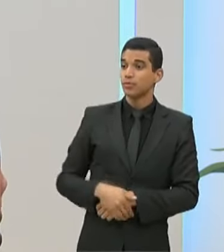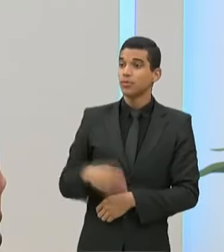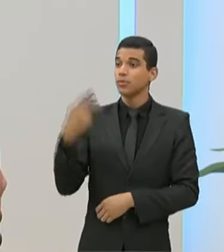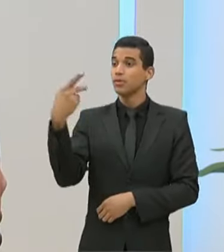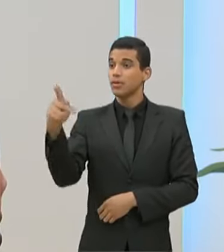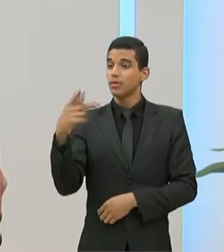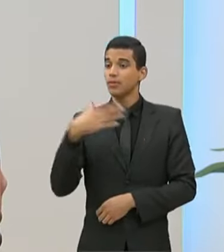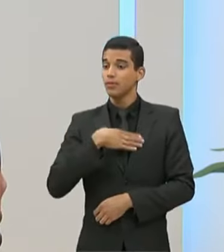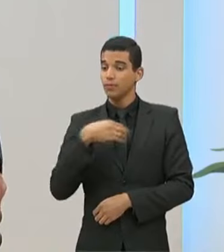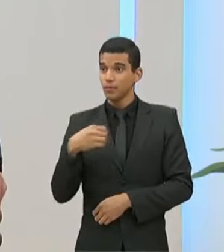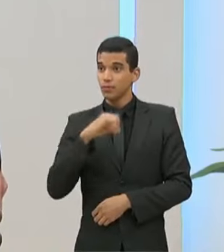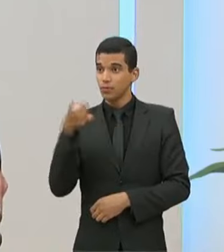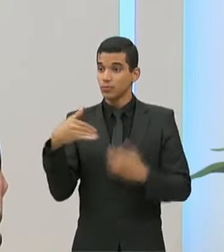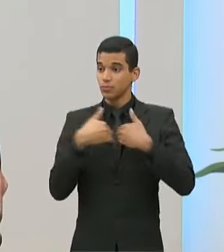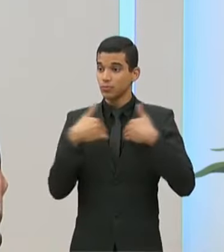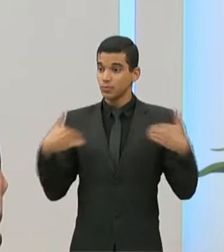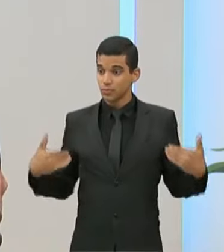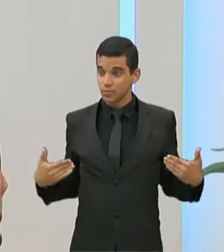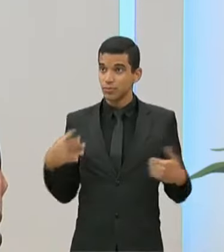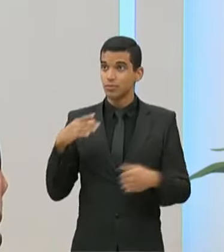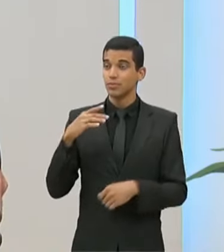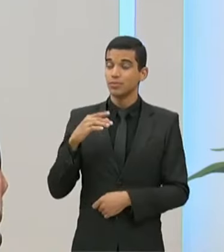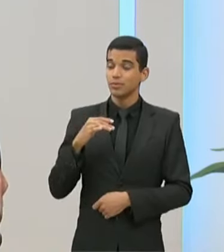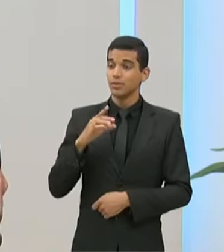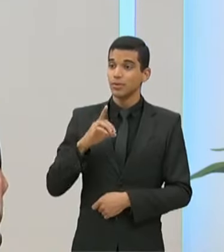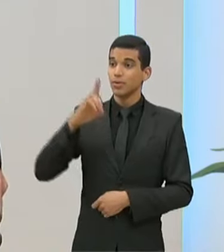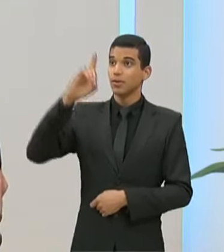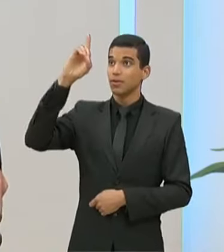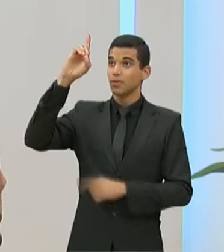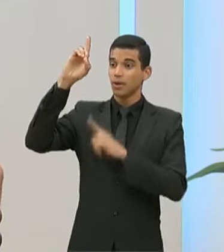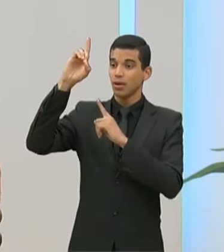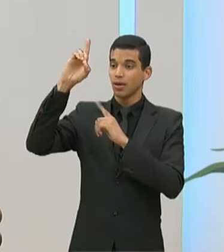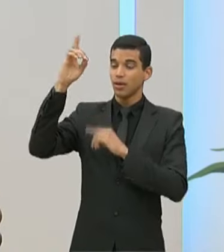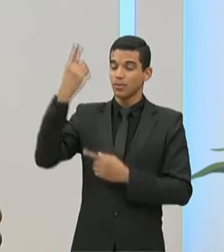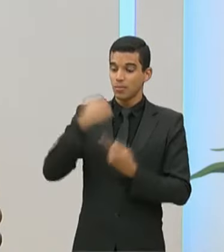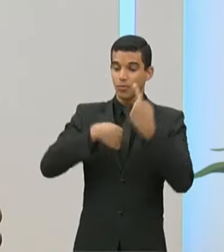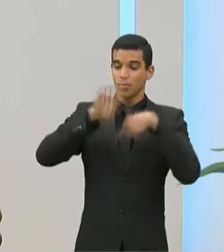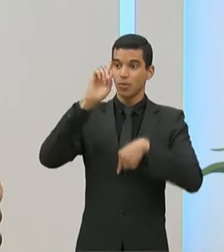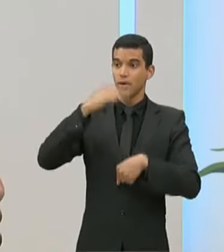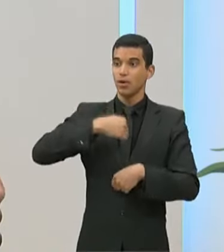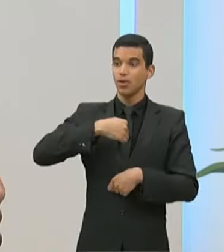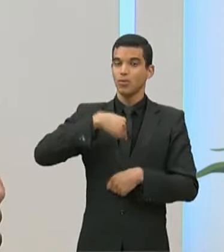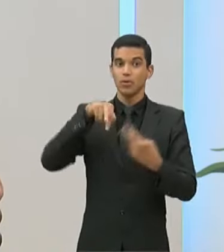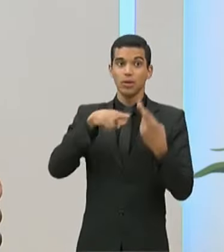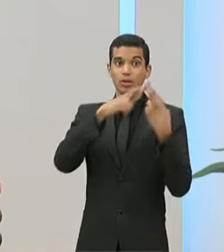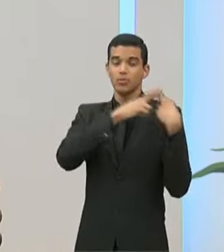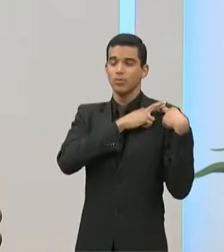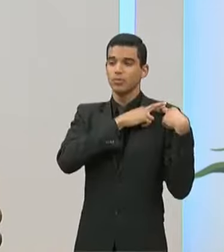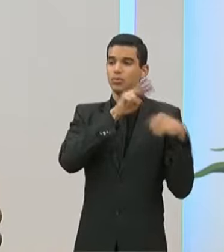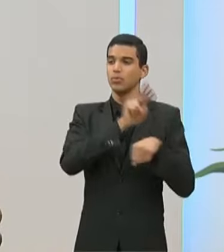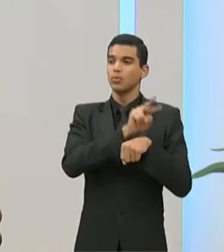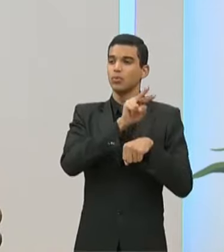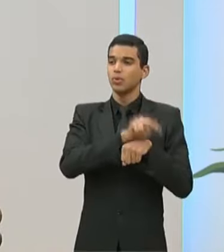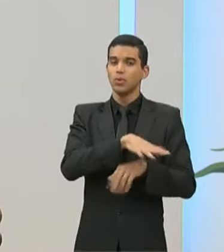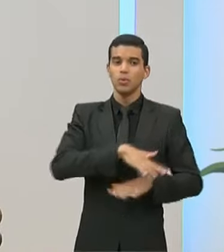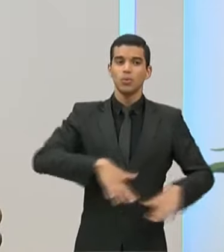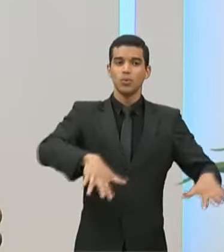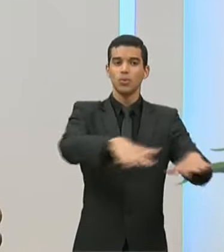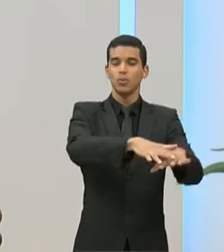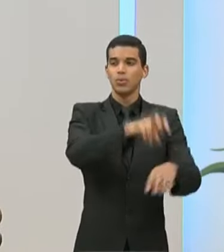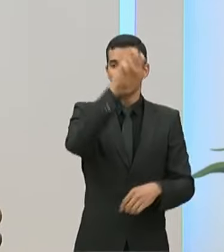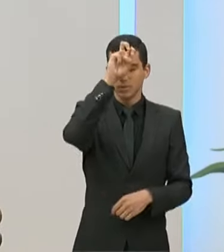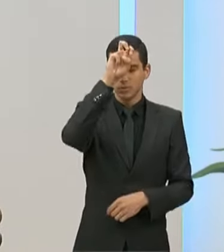filho José, Deus me tem posto por senhor de toda a terra do Egito, desce a mim e